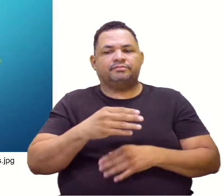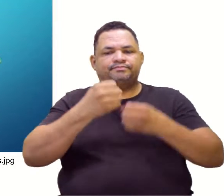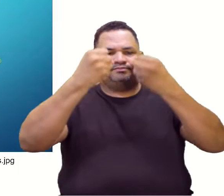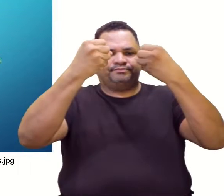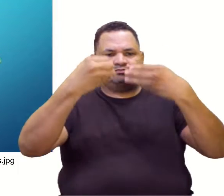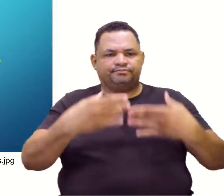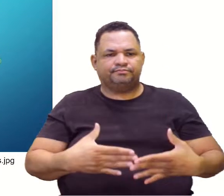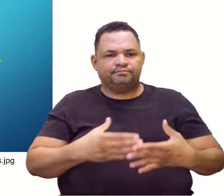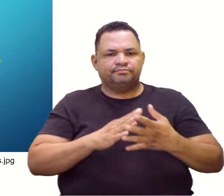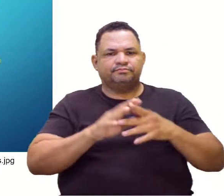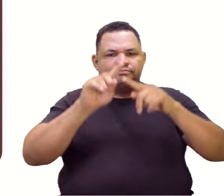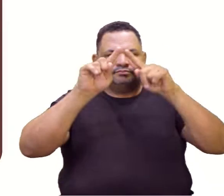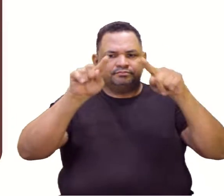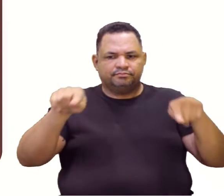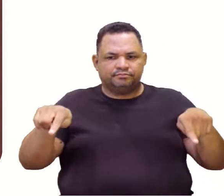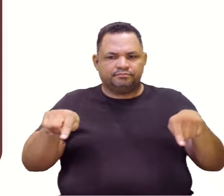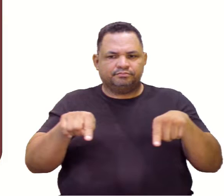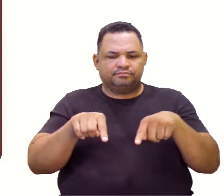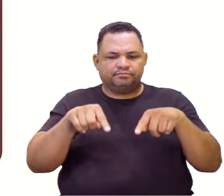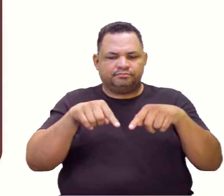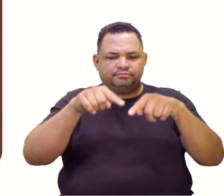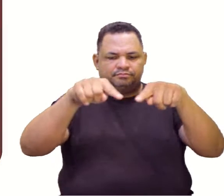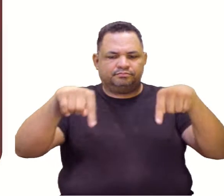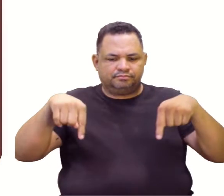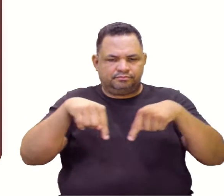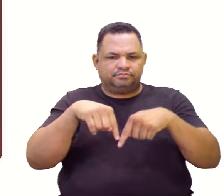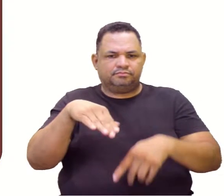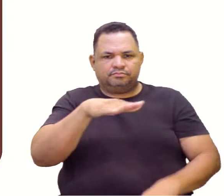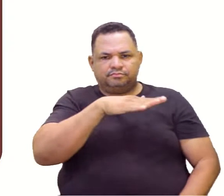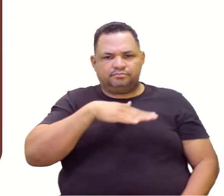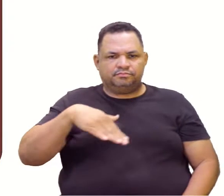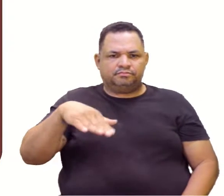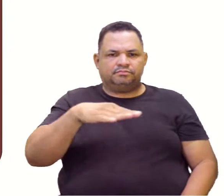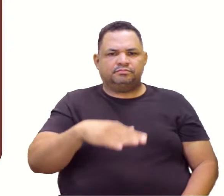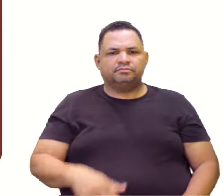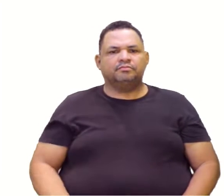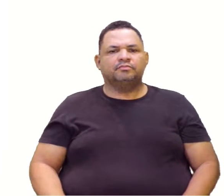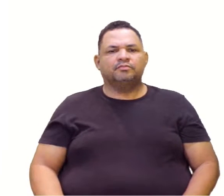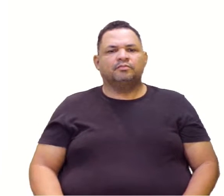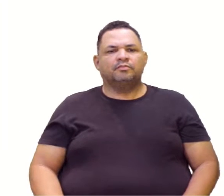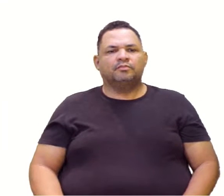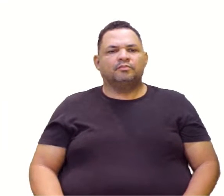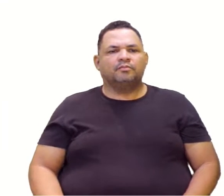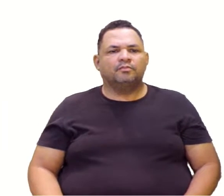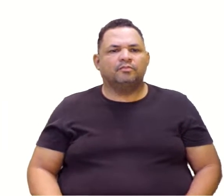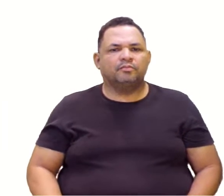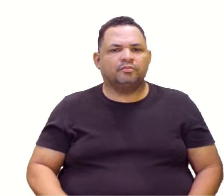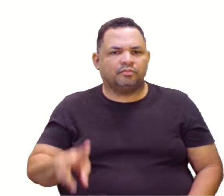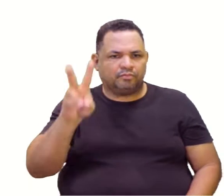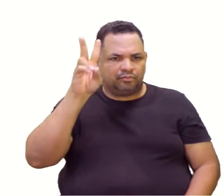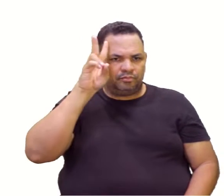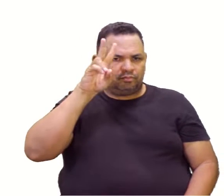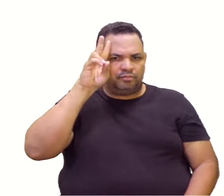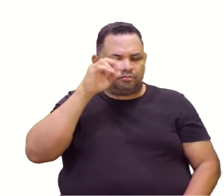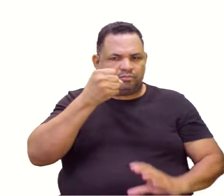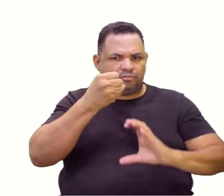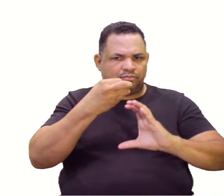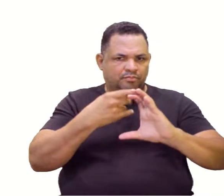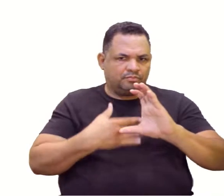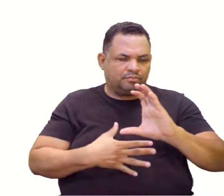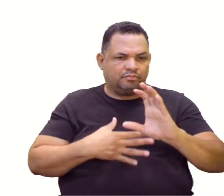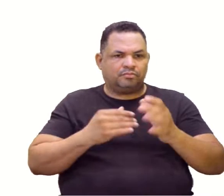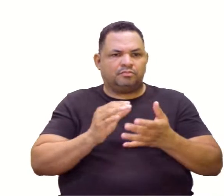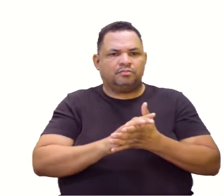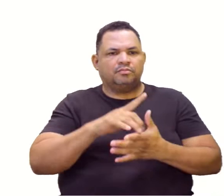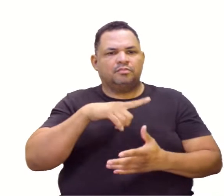falar especialmente do triângulo, tá? Então, no triângulo, vamos lá, vamos primeiro relembrar suas características. Né? Bom,